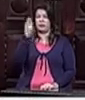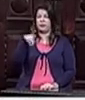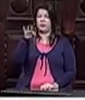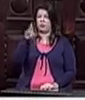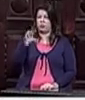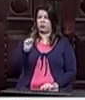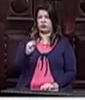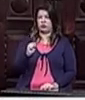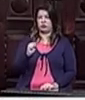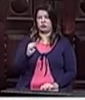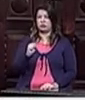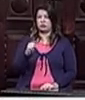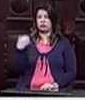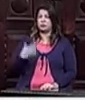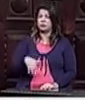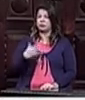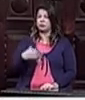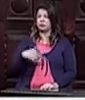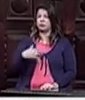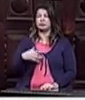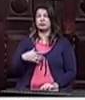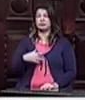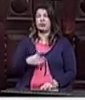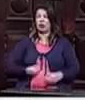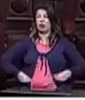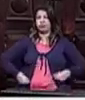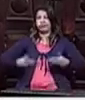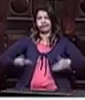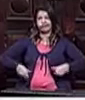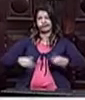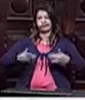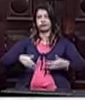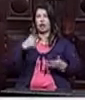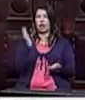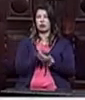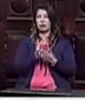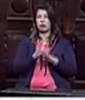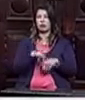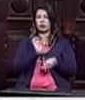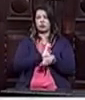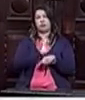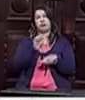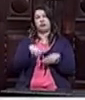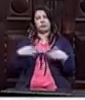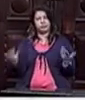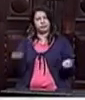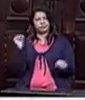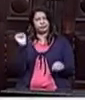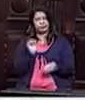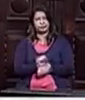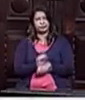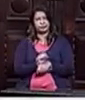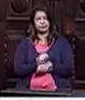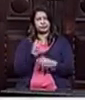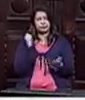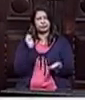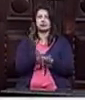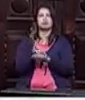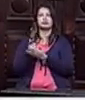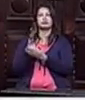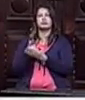Vocês faliram o Estado. Vocês acabaram com os recursos do Estado. Agora, sabem pagar. Sabem pagar e não